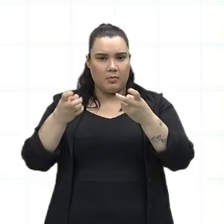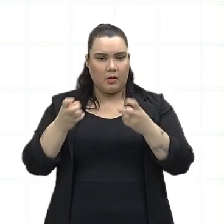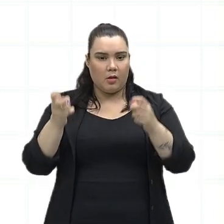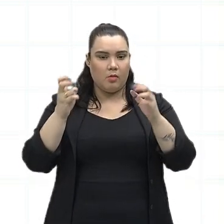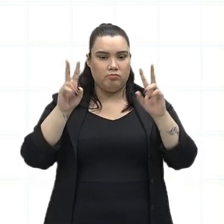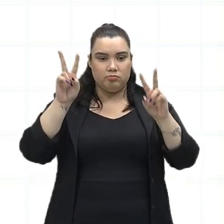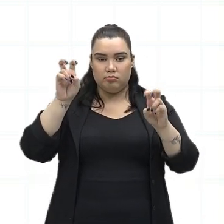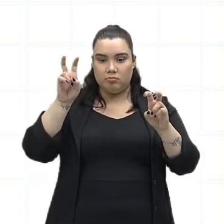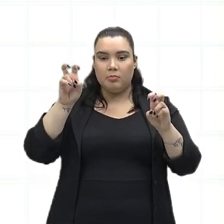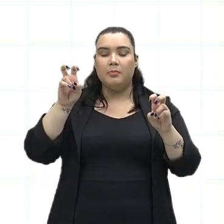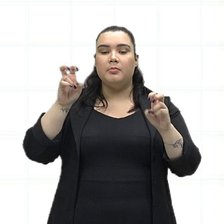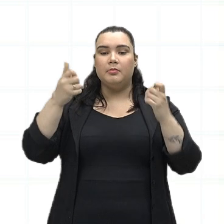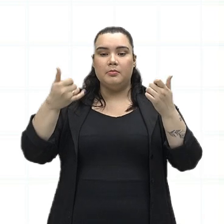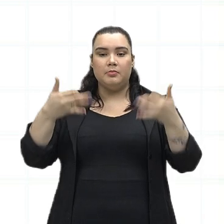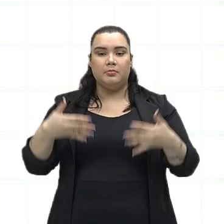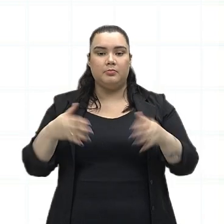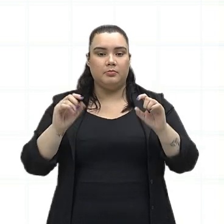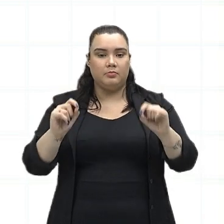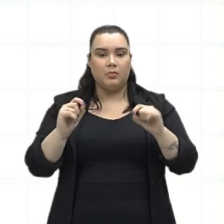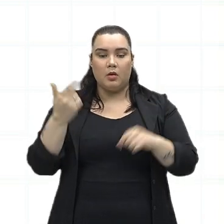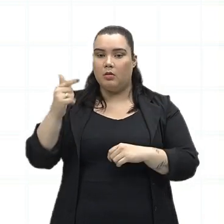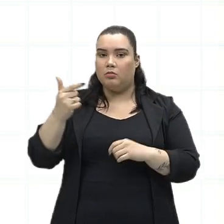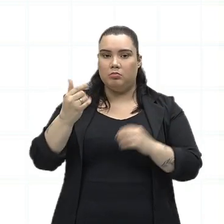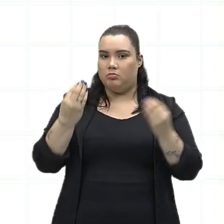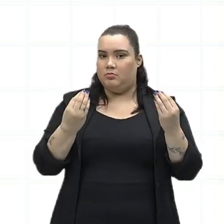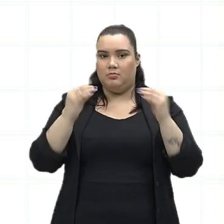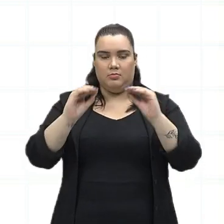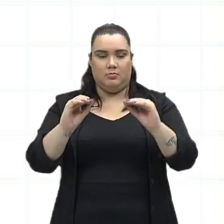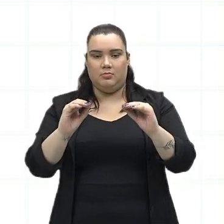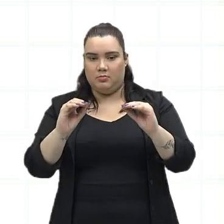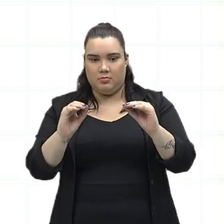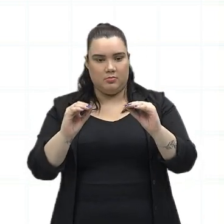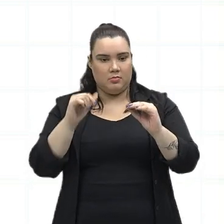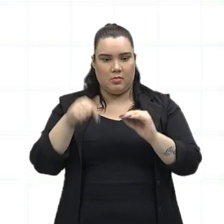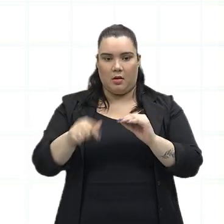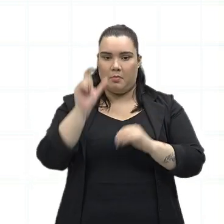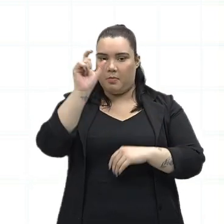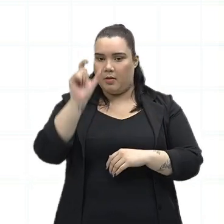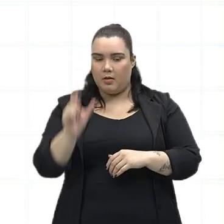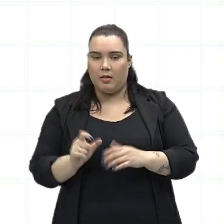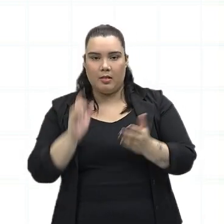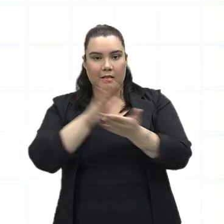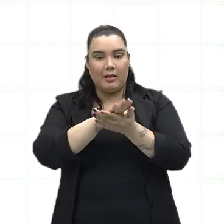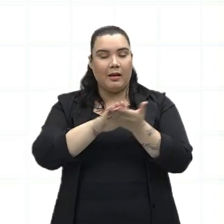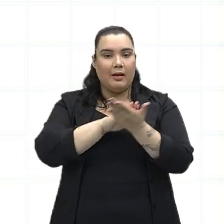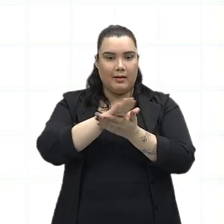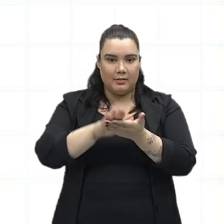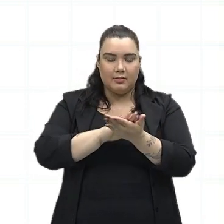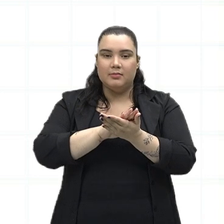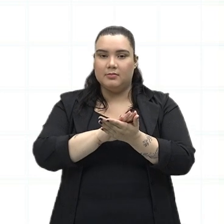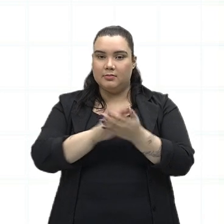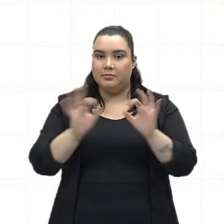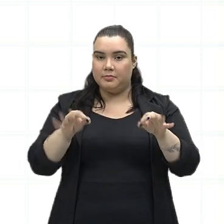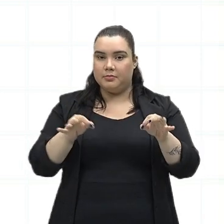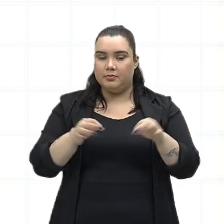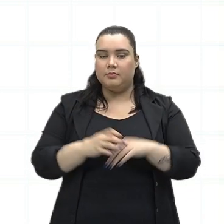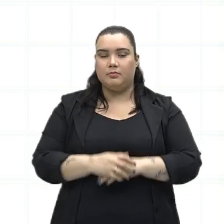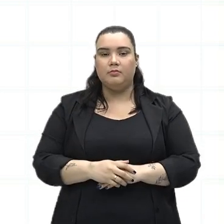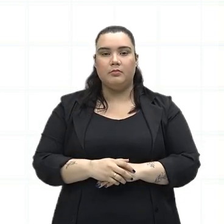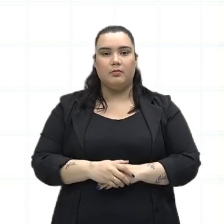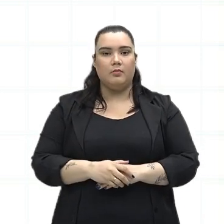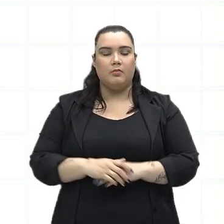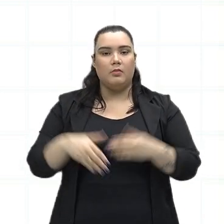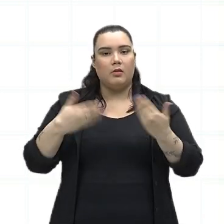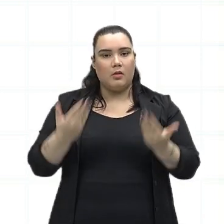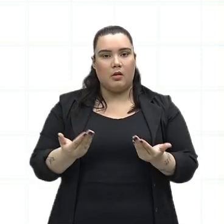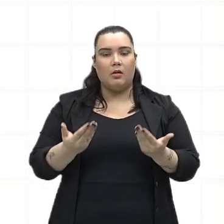trecho, ele não vai estar mencionando algum desses termos aí, tá bom? Certo? Então, é